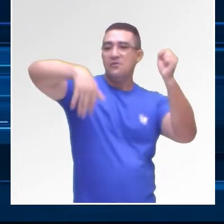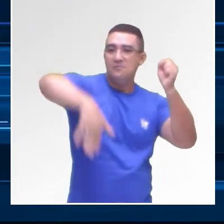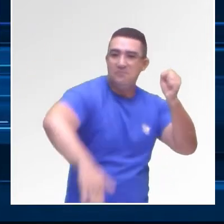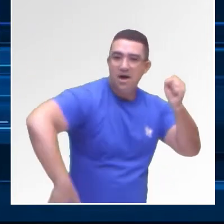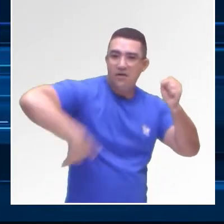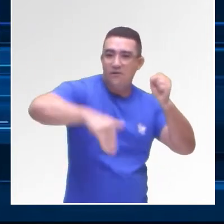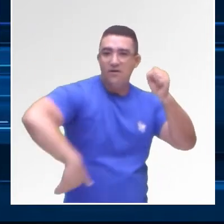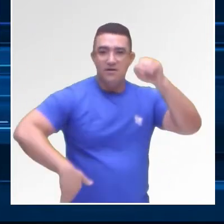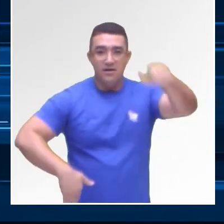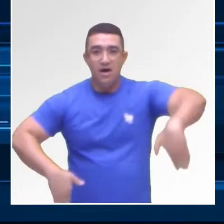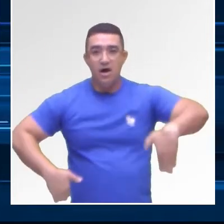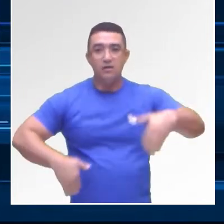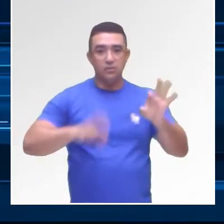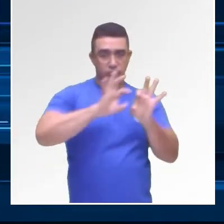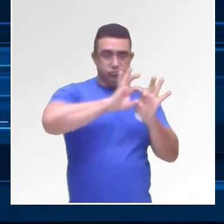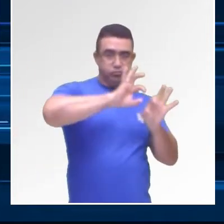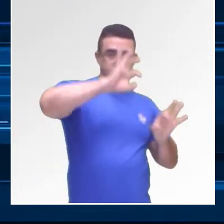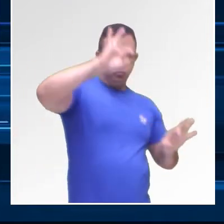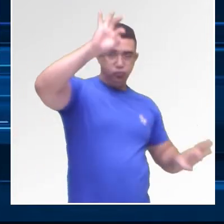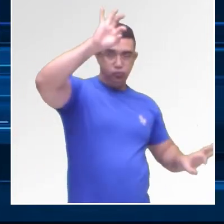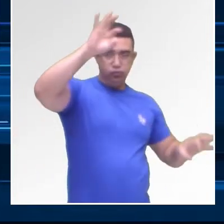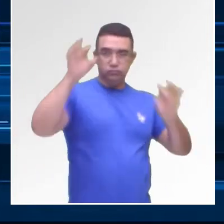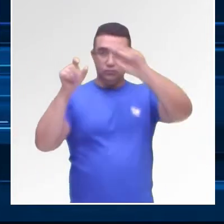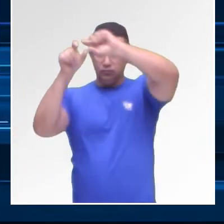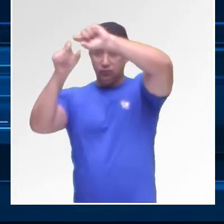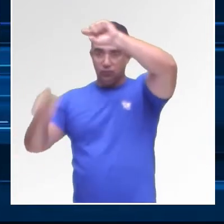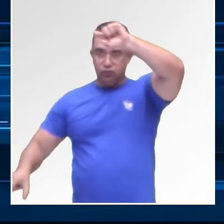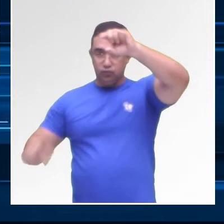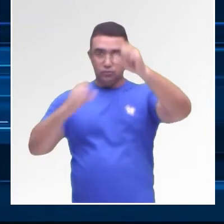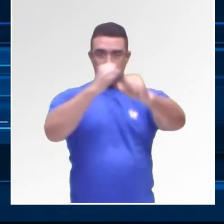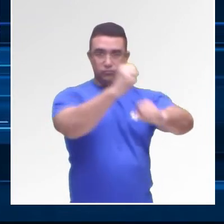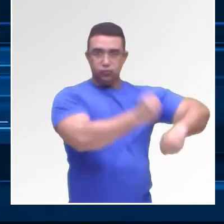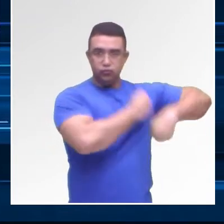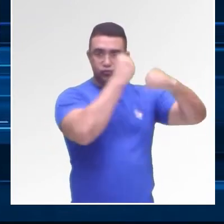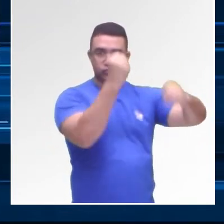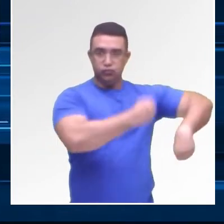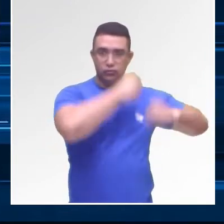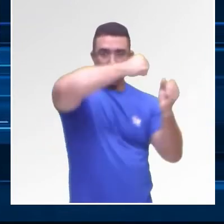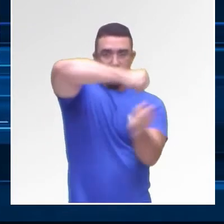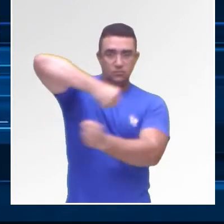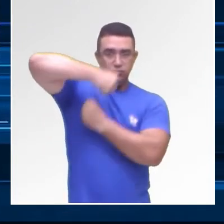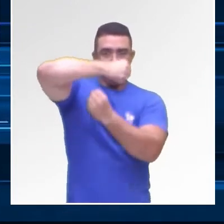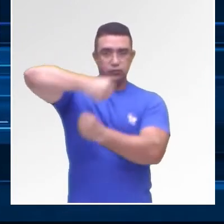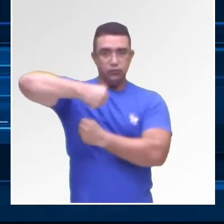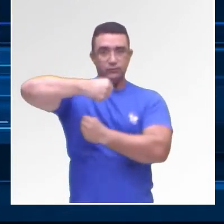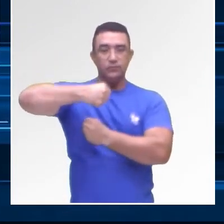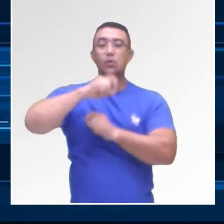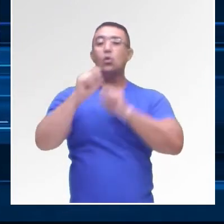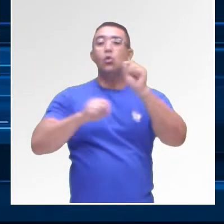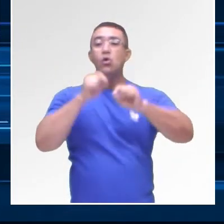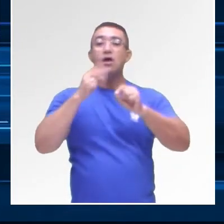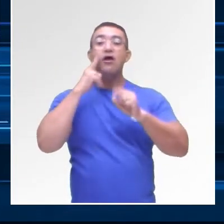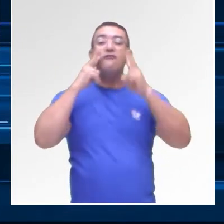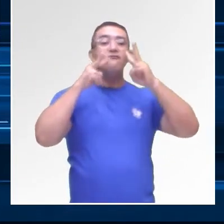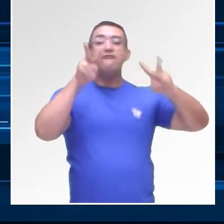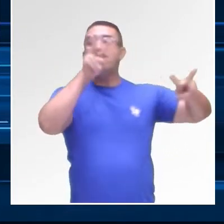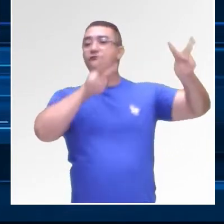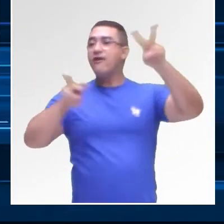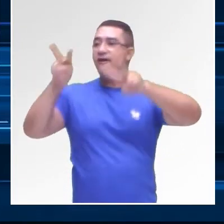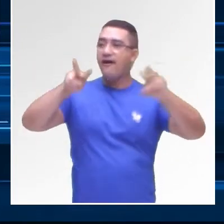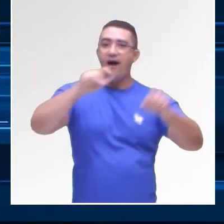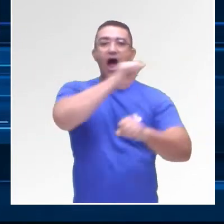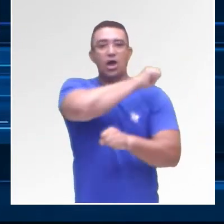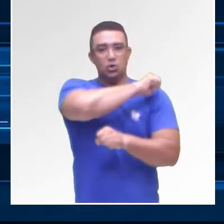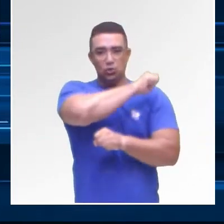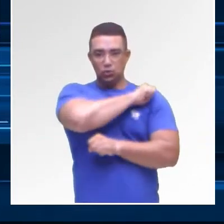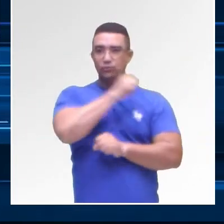um remo normal mesmo e iam, assim, conduzindo a prancha. Tudo para poder olhar de cima os alunos que